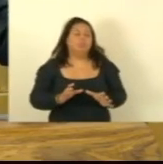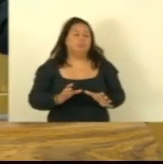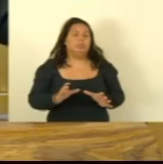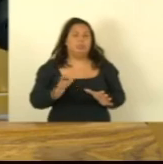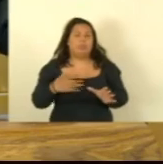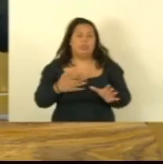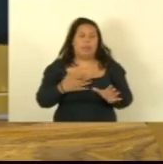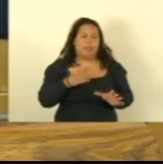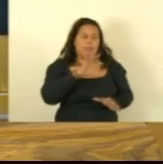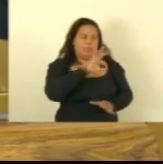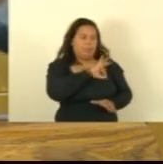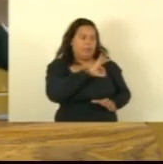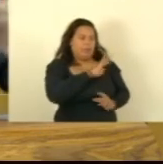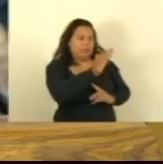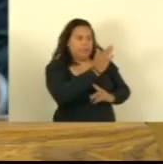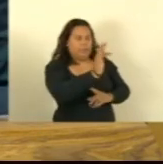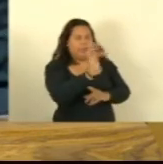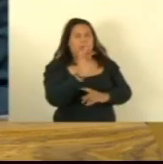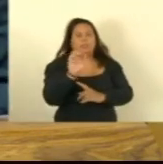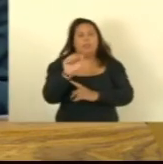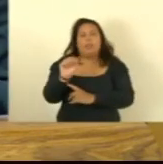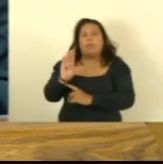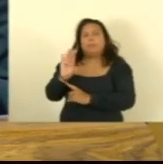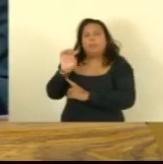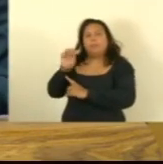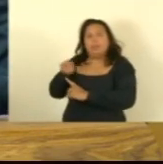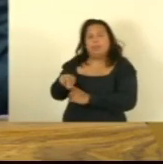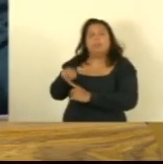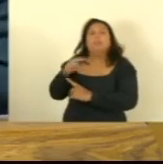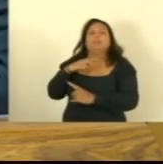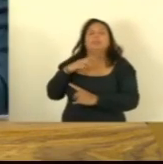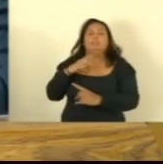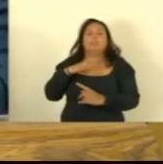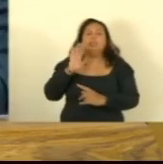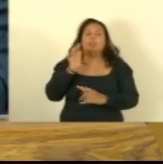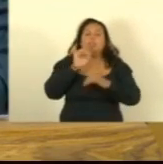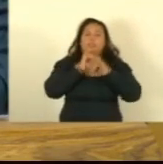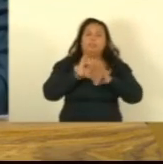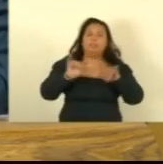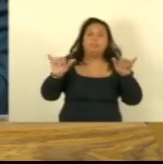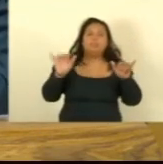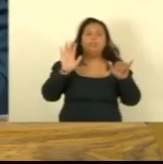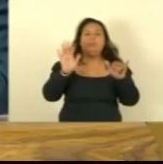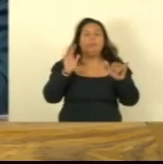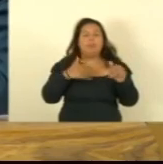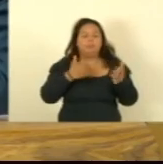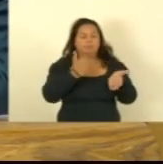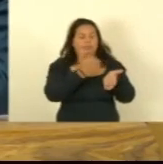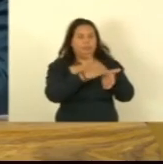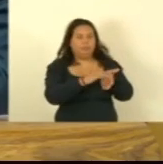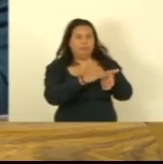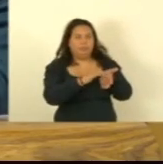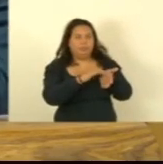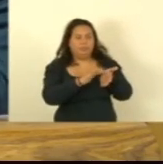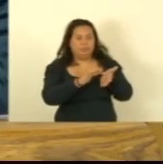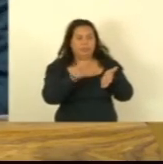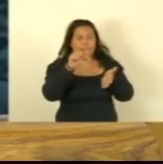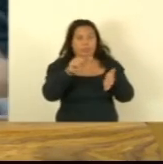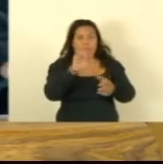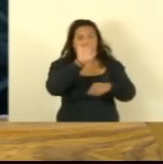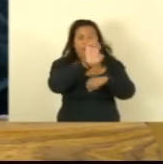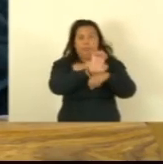tanto da Polícia Federal quanto da ABIN, tinha avisado a Secretaria de Estado,